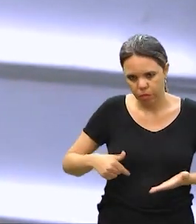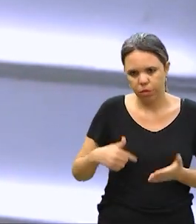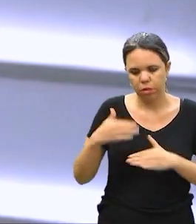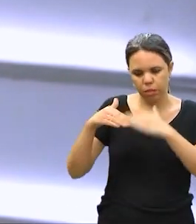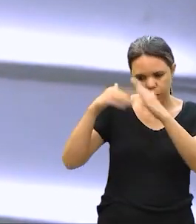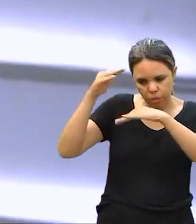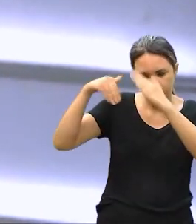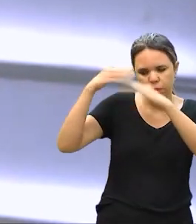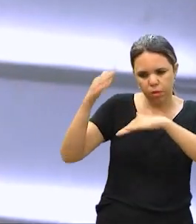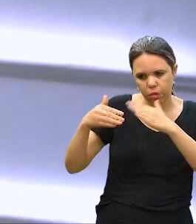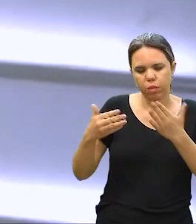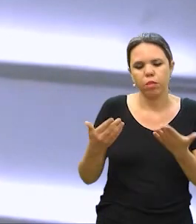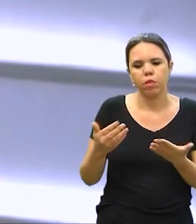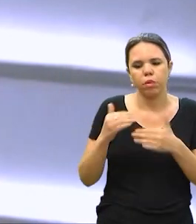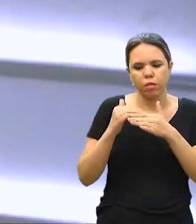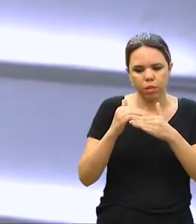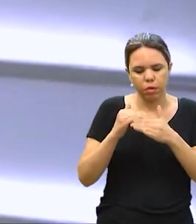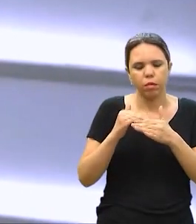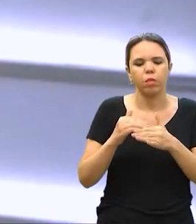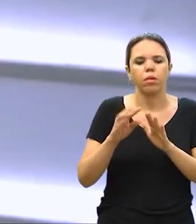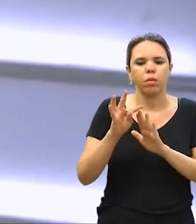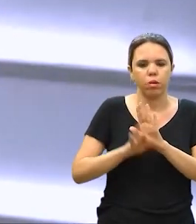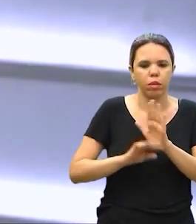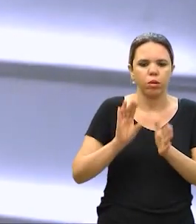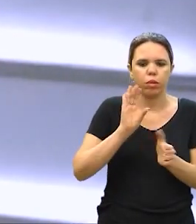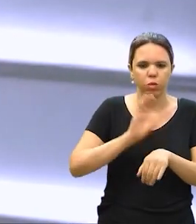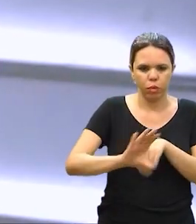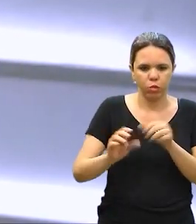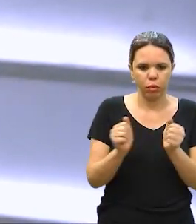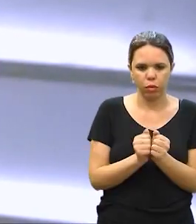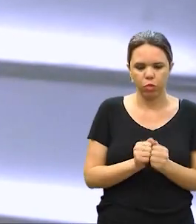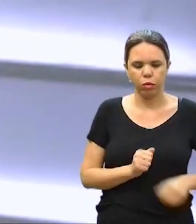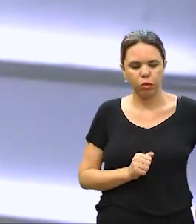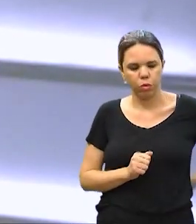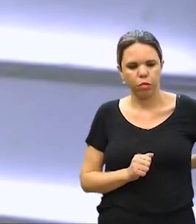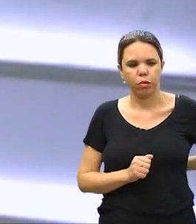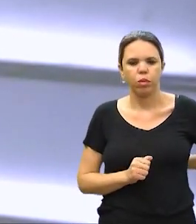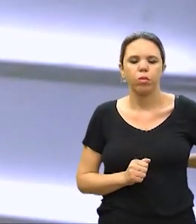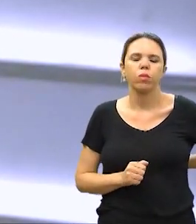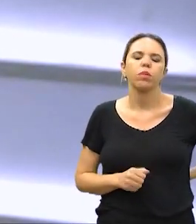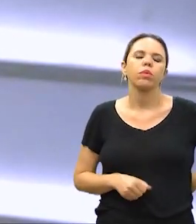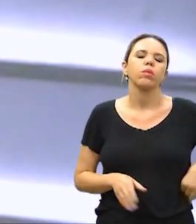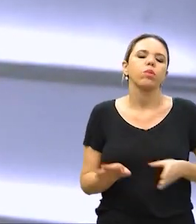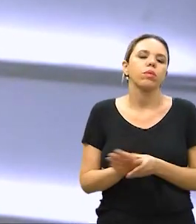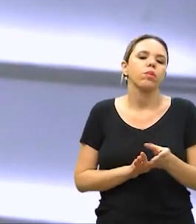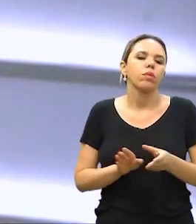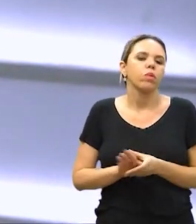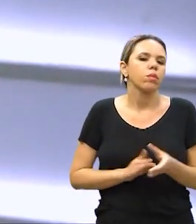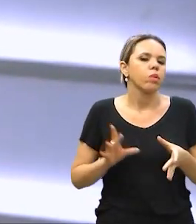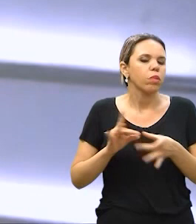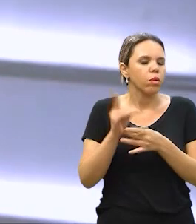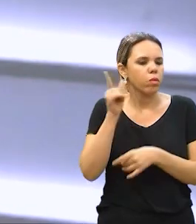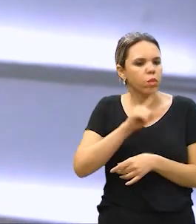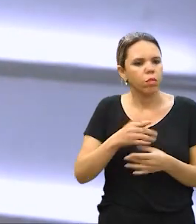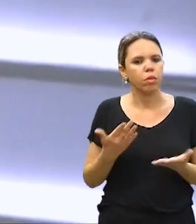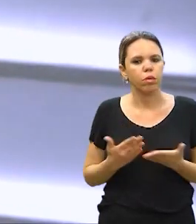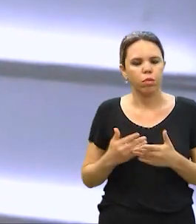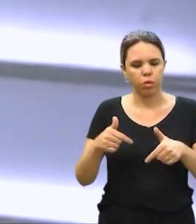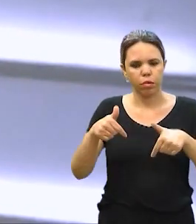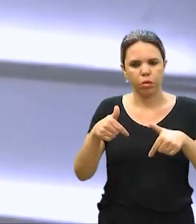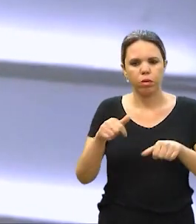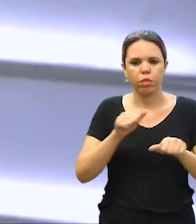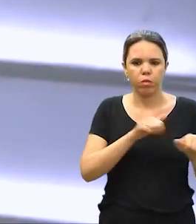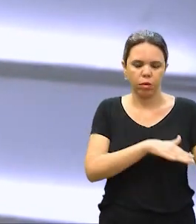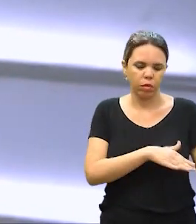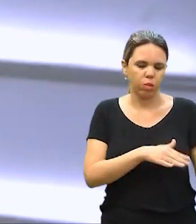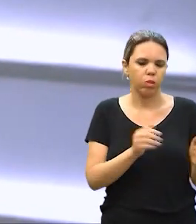construindo ali qual seria a ementa do curso junto com o Conselho, para conseguir agora iniciar em setembro,